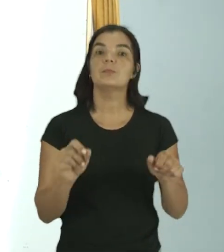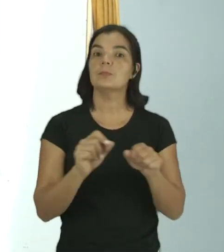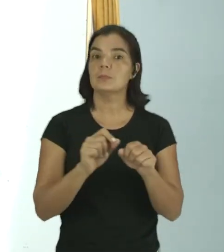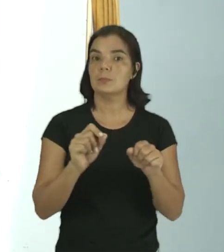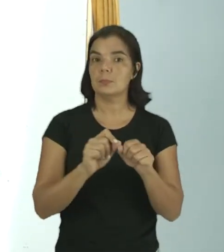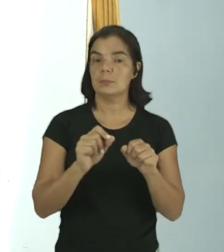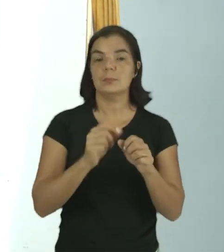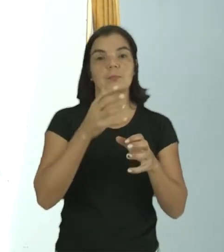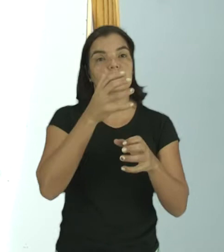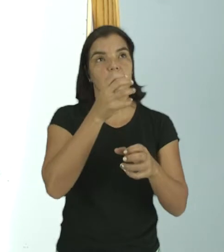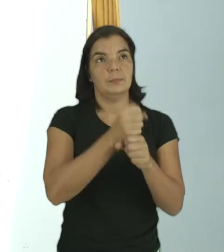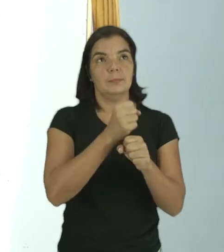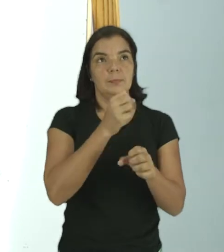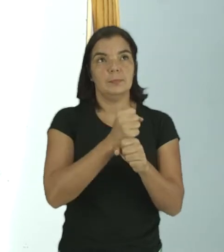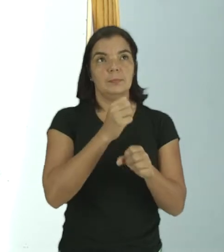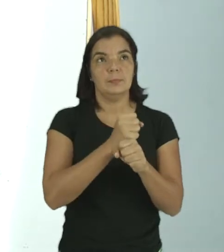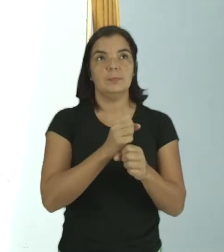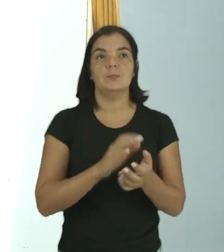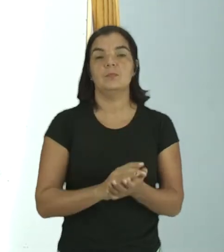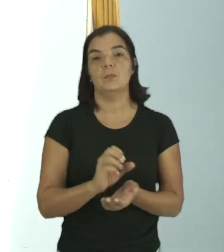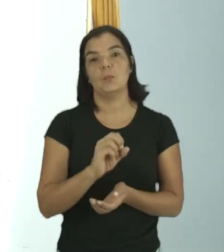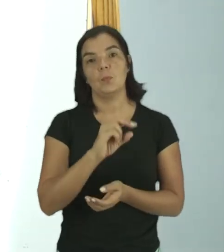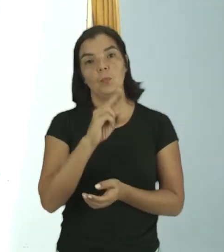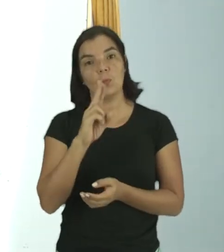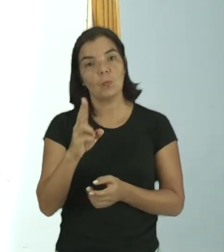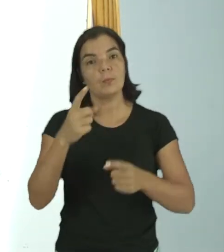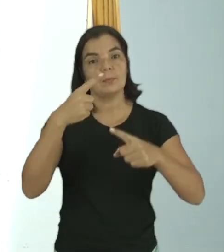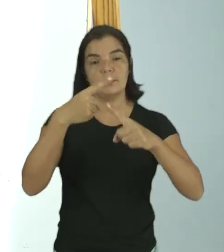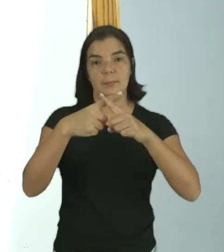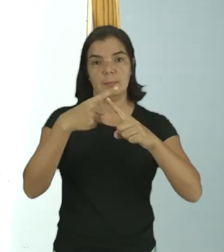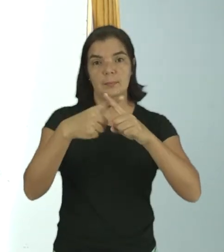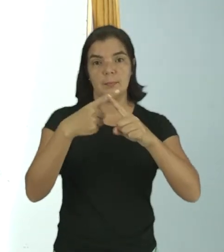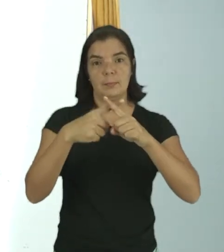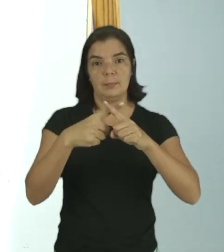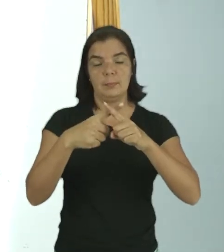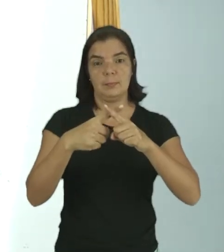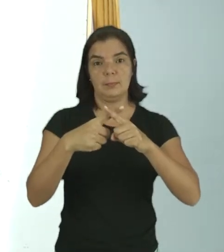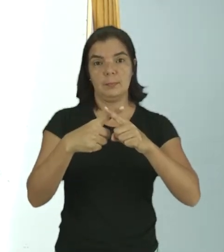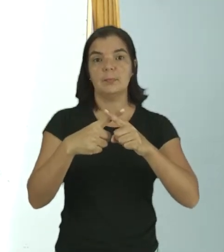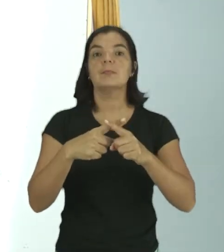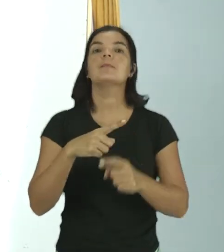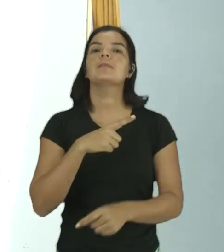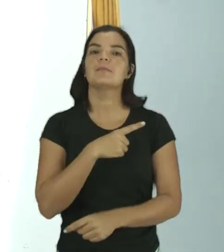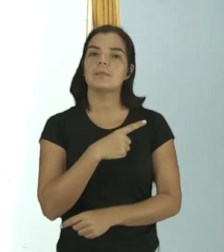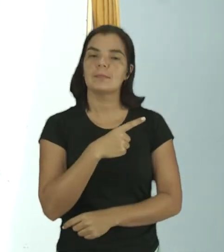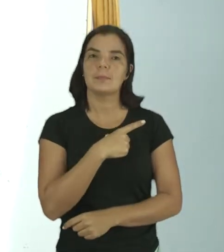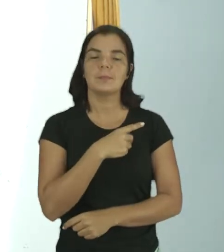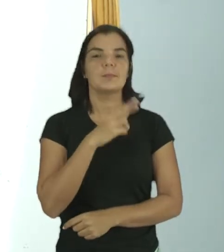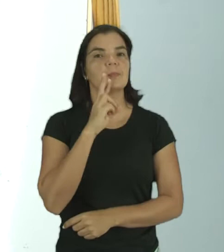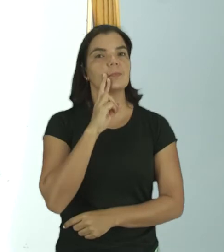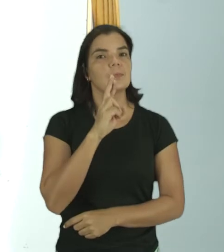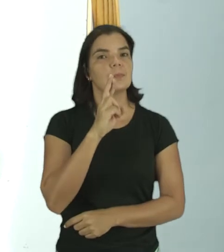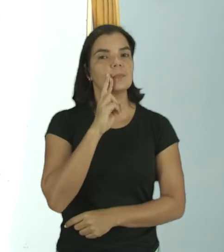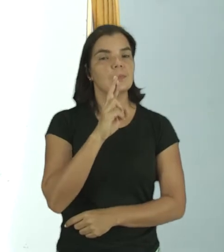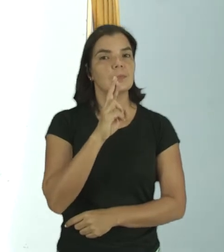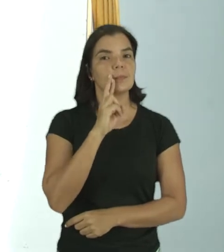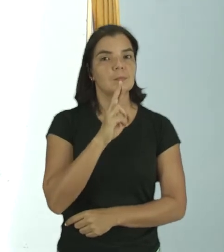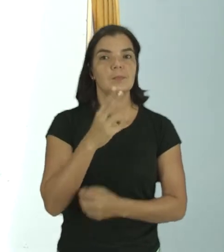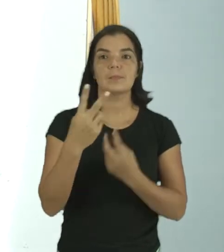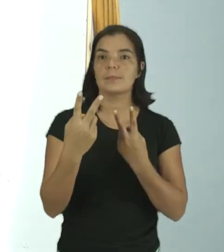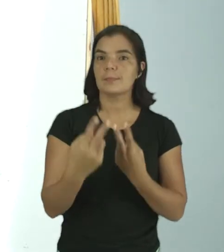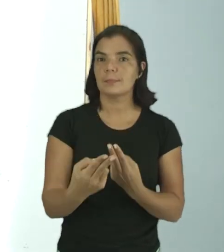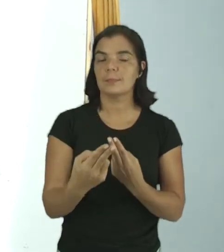posso fazer adição ou uma multiplicação e eu vou ter Amei o